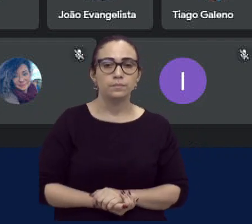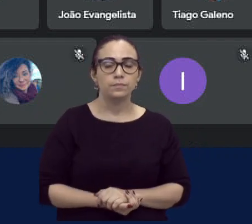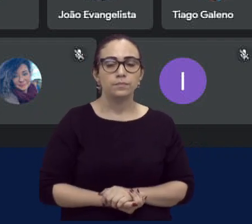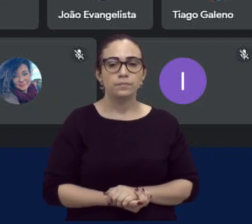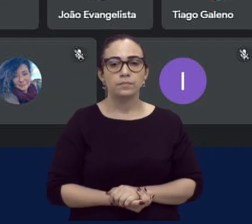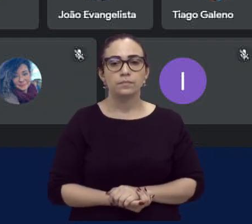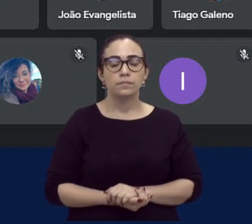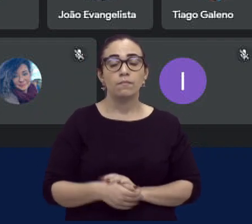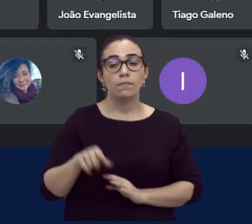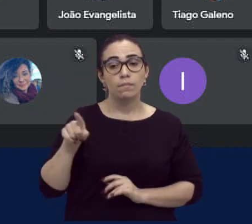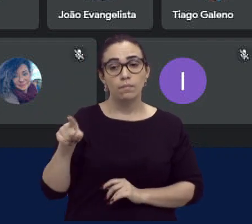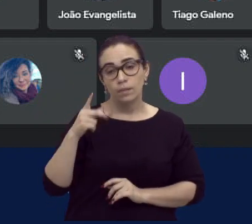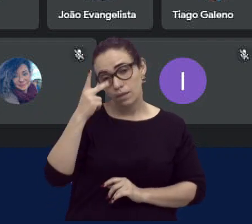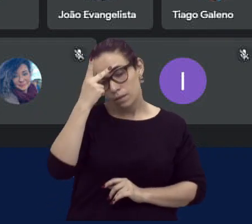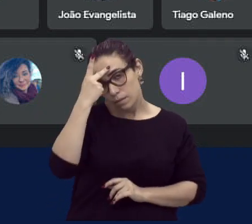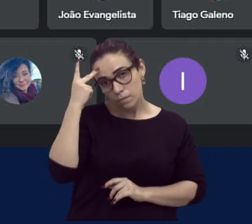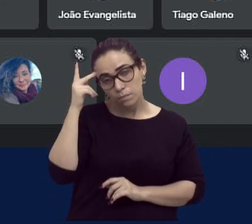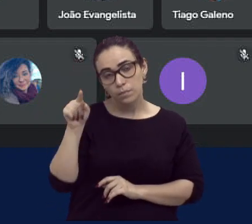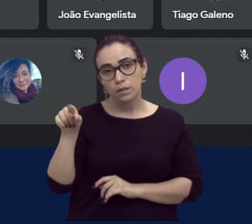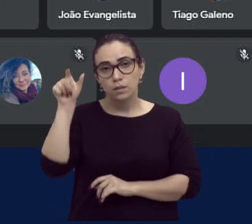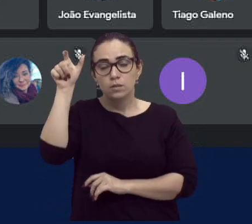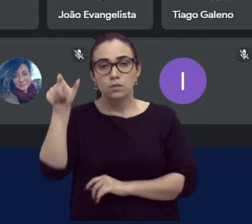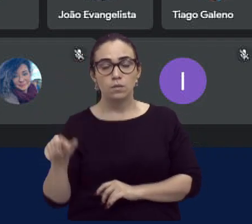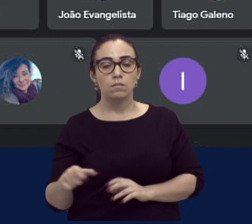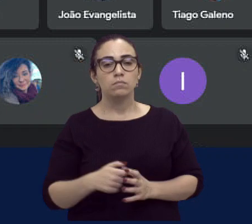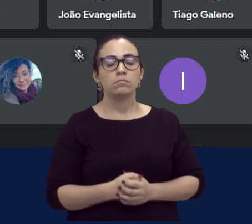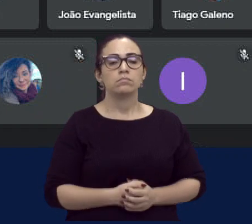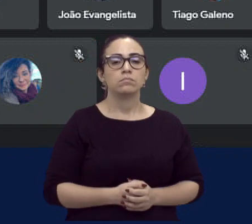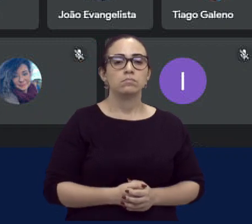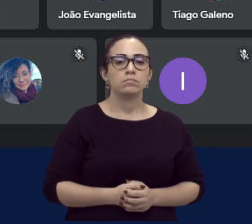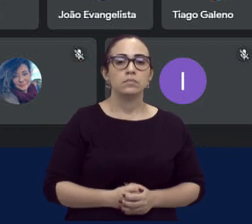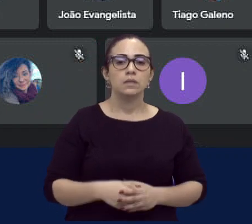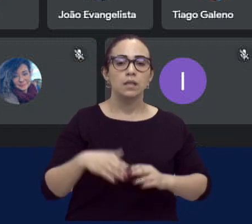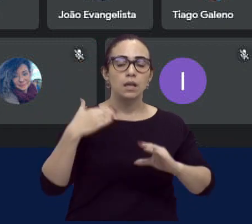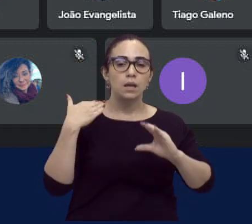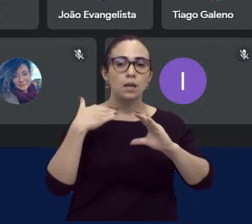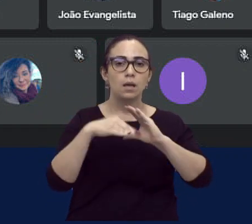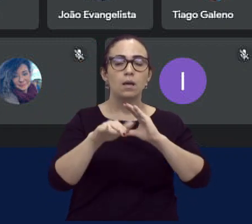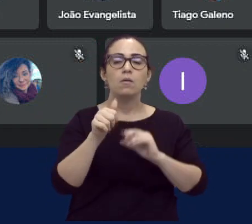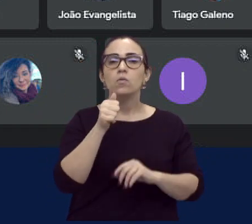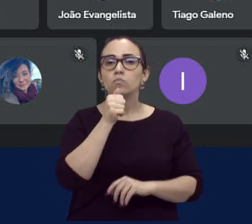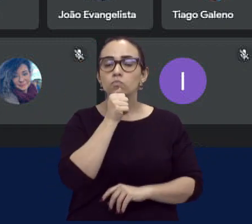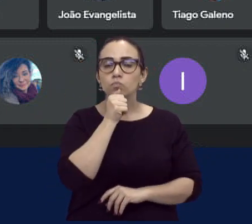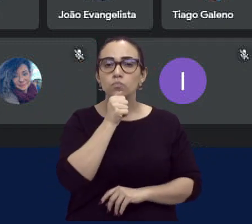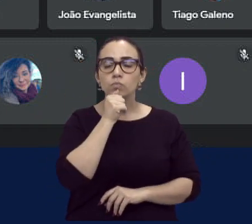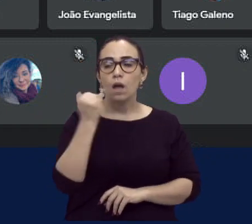E a outra pessoa resolveu passar o e-mail sem lhe comunicar.